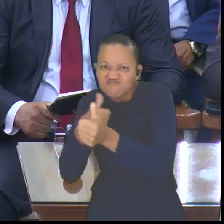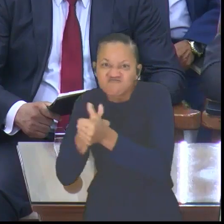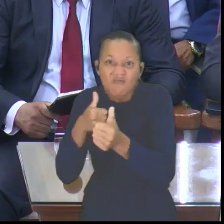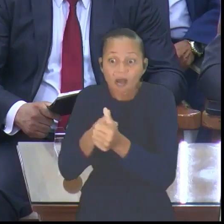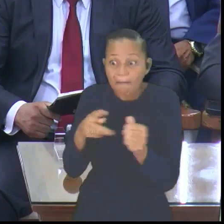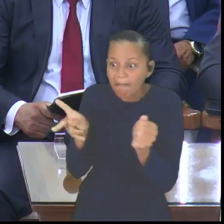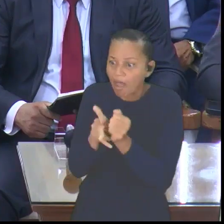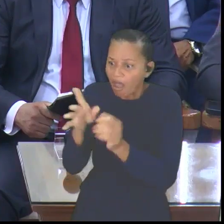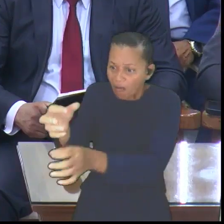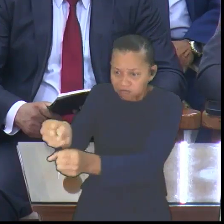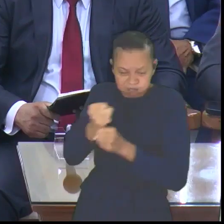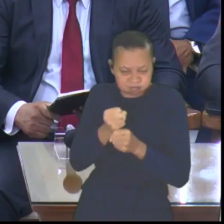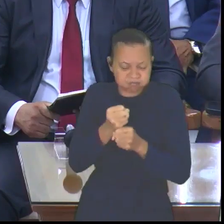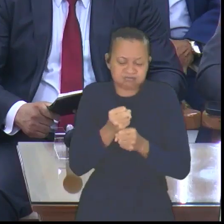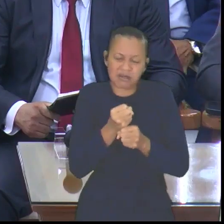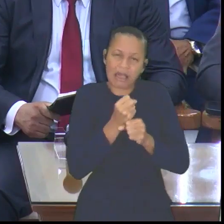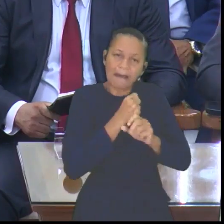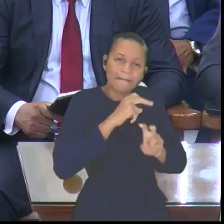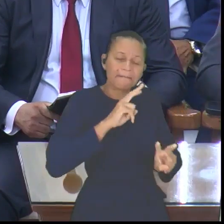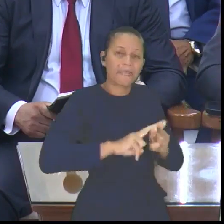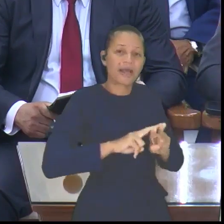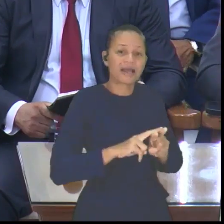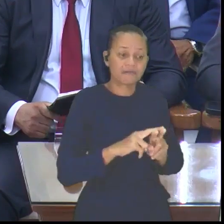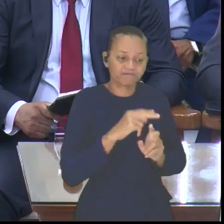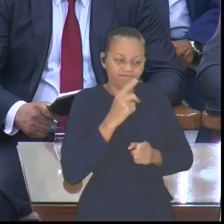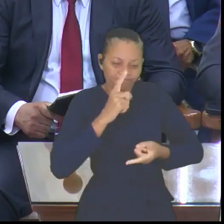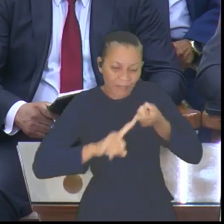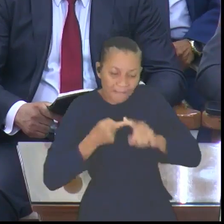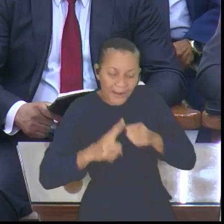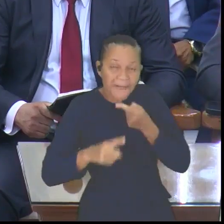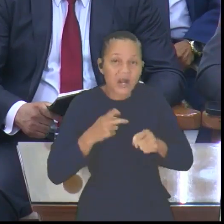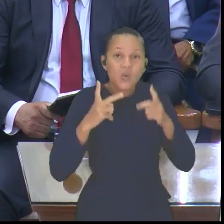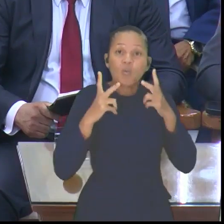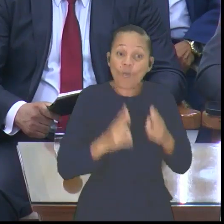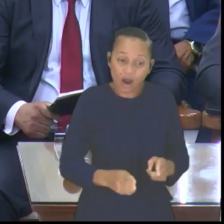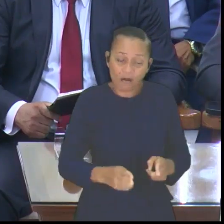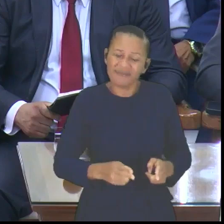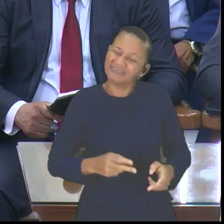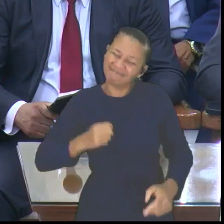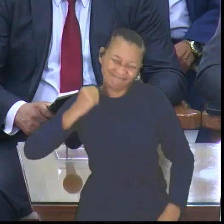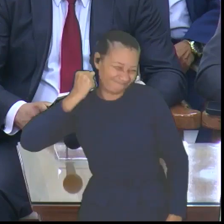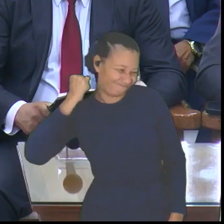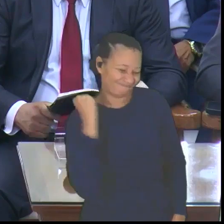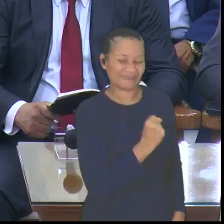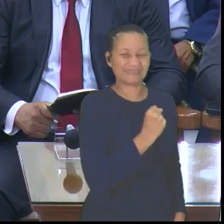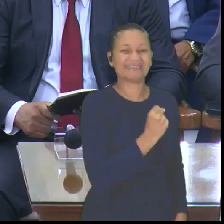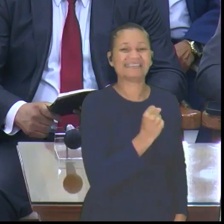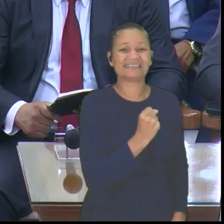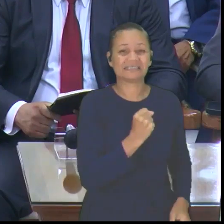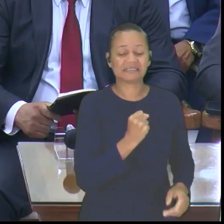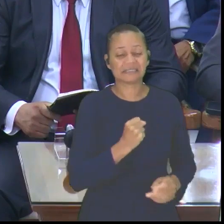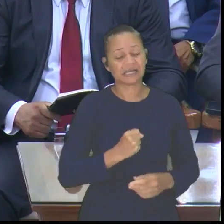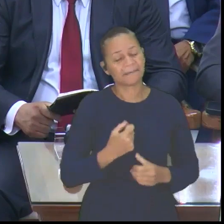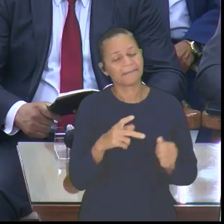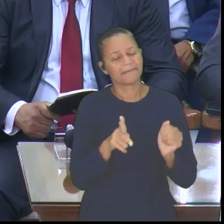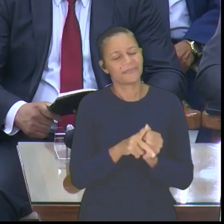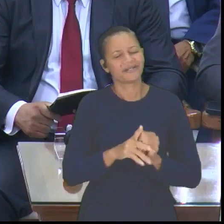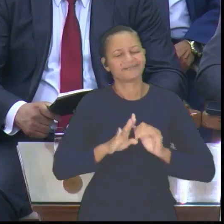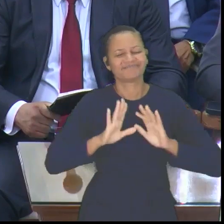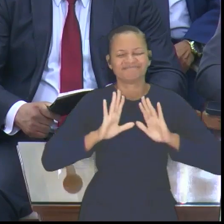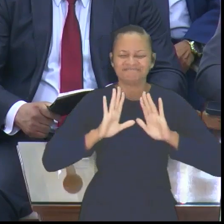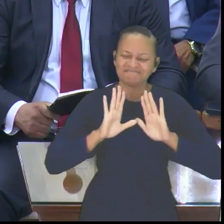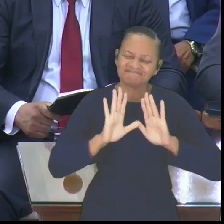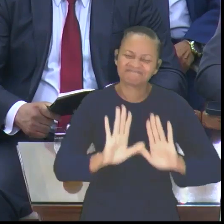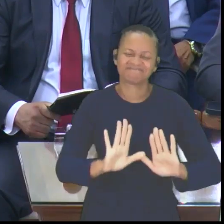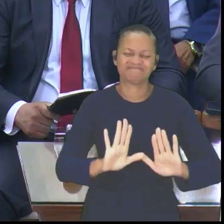planeja fazer com Pedro a mesma coisa que fizera com Tiago. Porém, irmãos, uma verdade de Deus